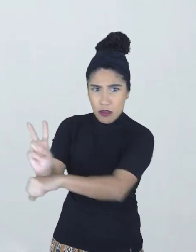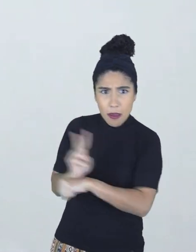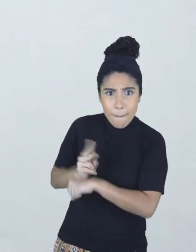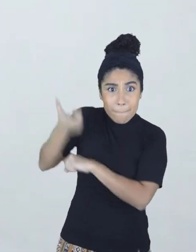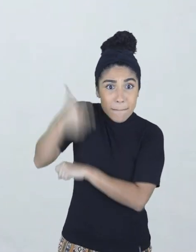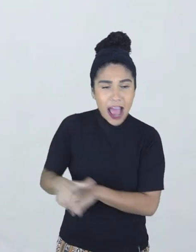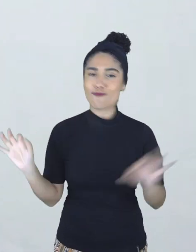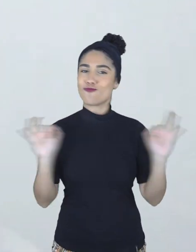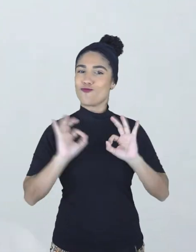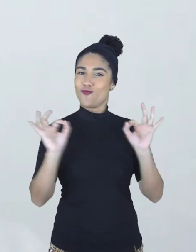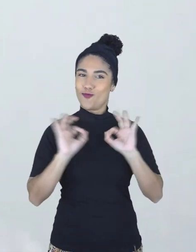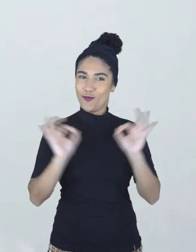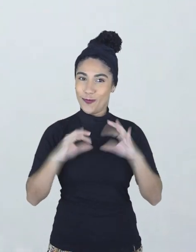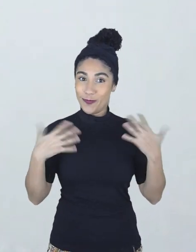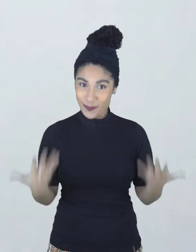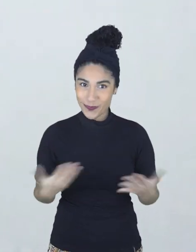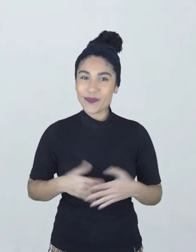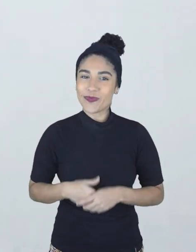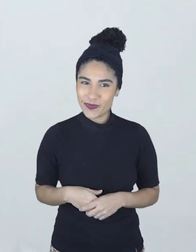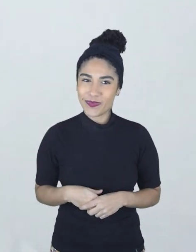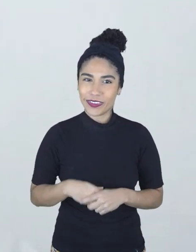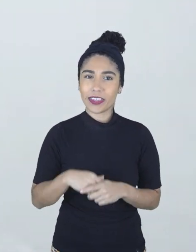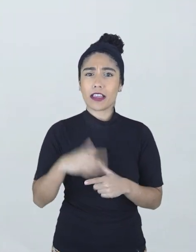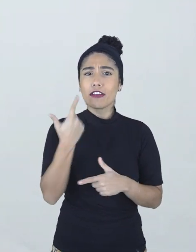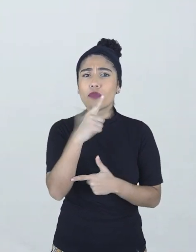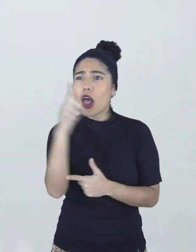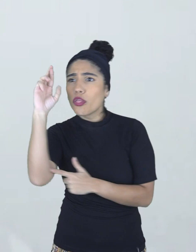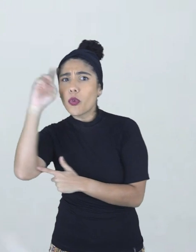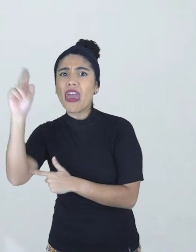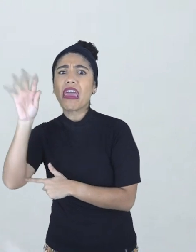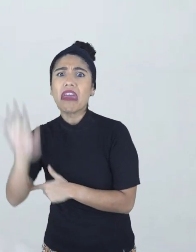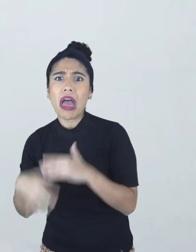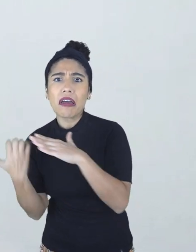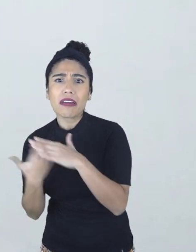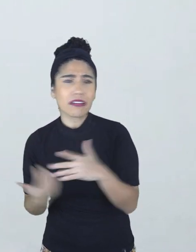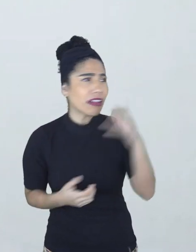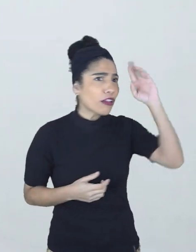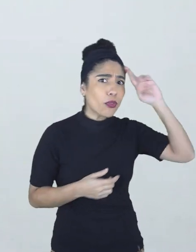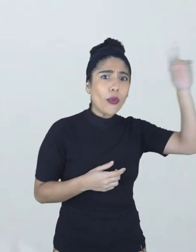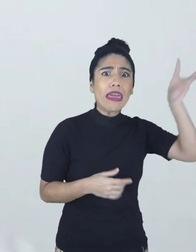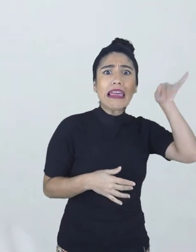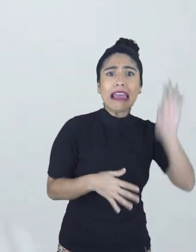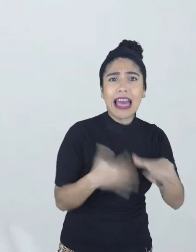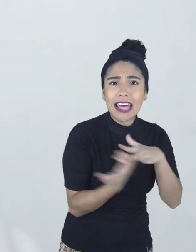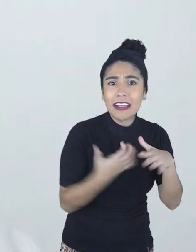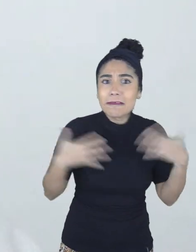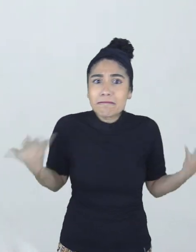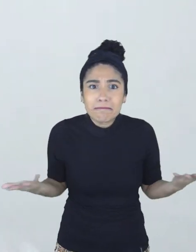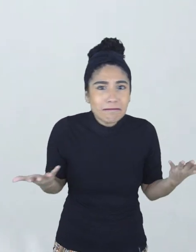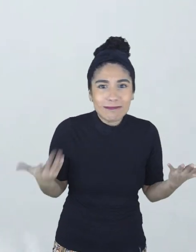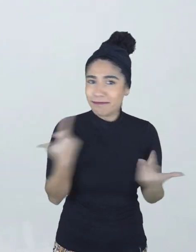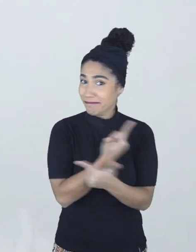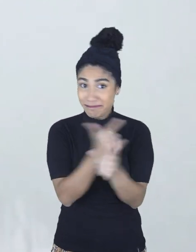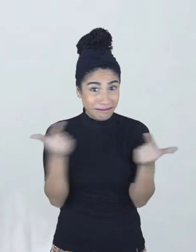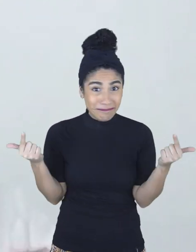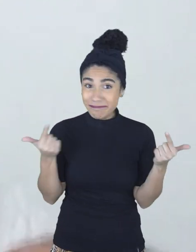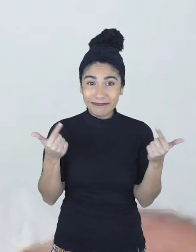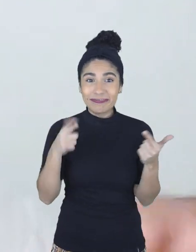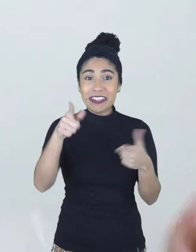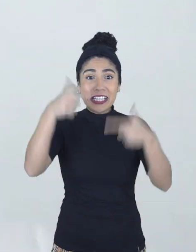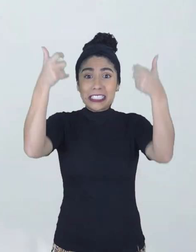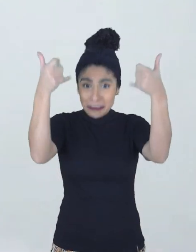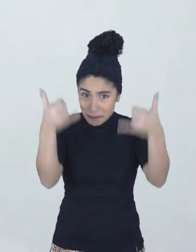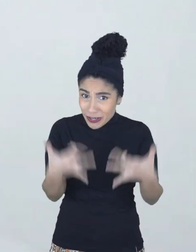coisa que o gerente pergunta né o gestor da conta quem é o dono da empresa a dona da empresa até você explicar para ele que isso é